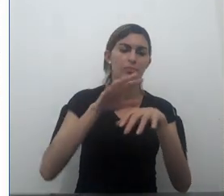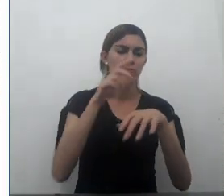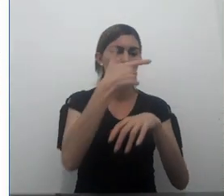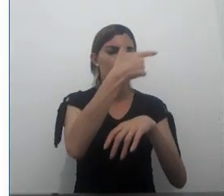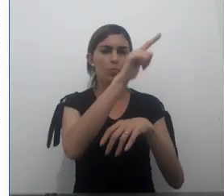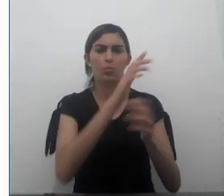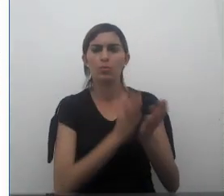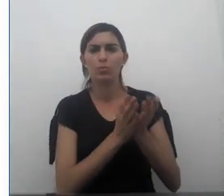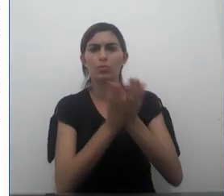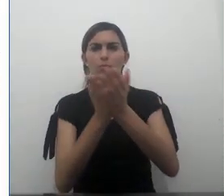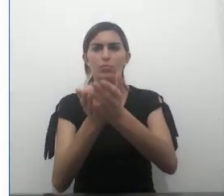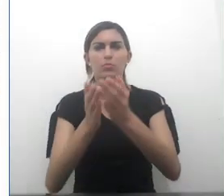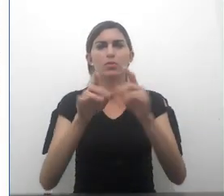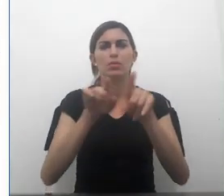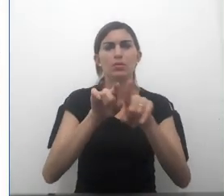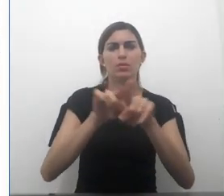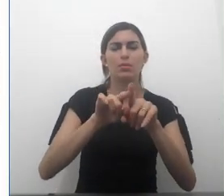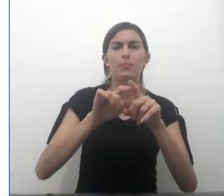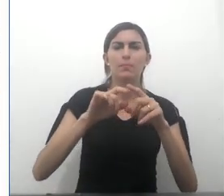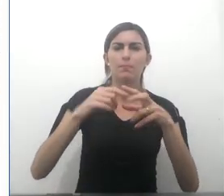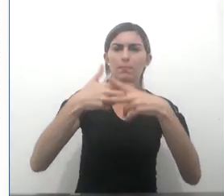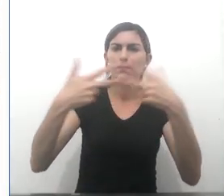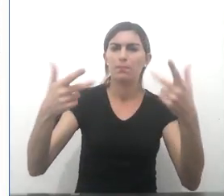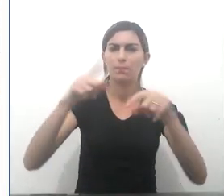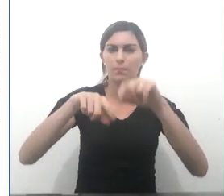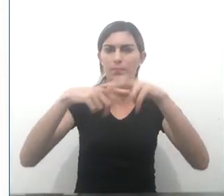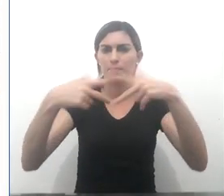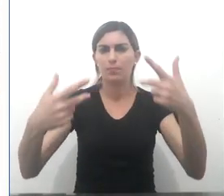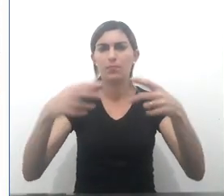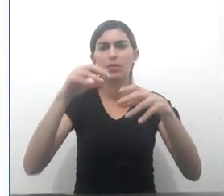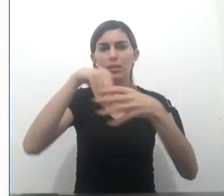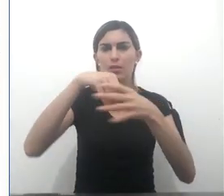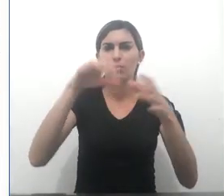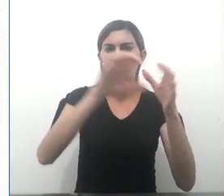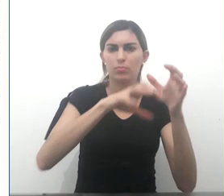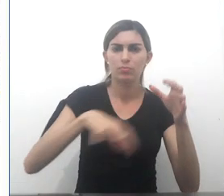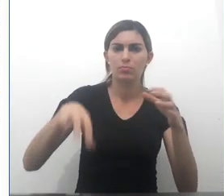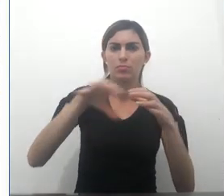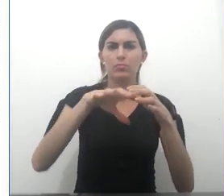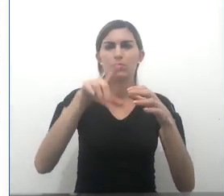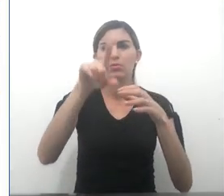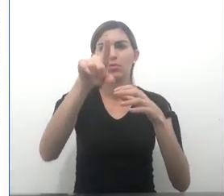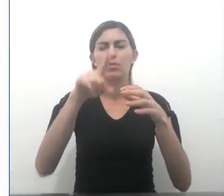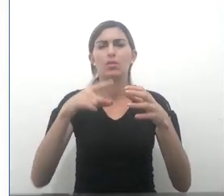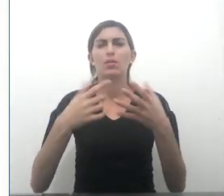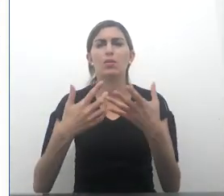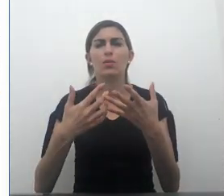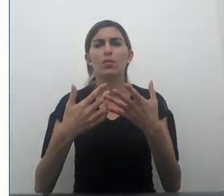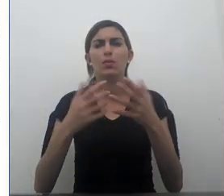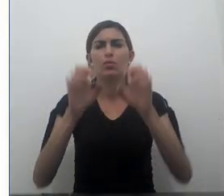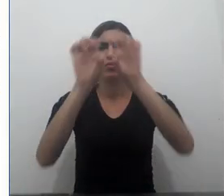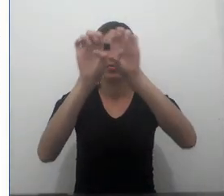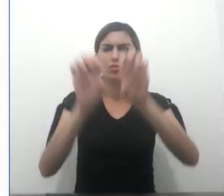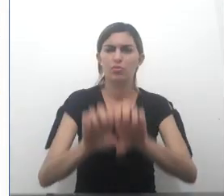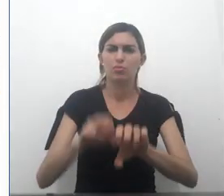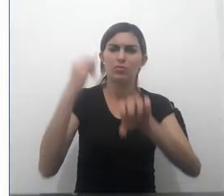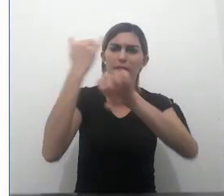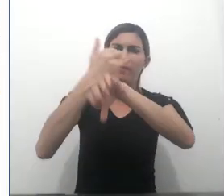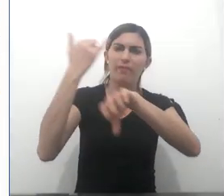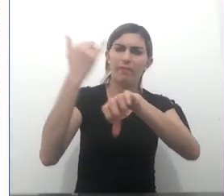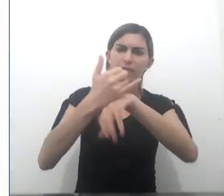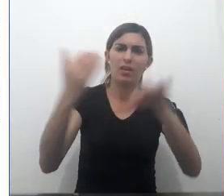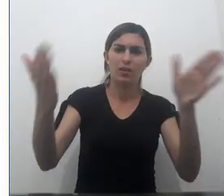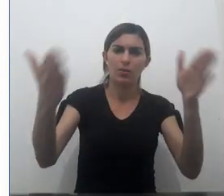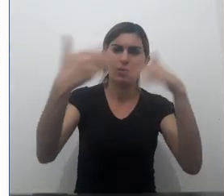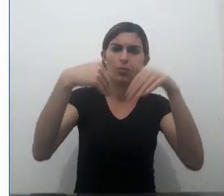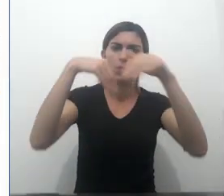que servem para transportar também essas mercadorias dentro do território. Vocês veem essas grandes estruturas de ferro,